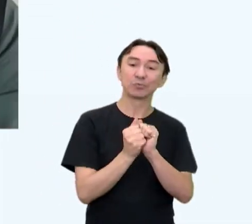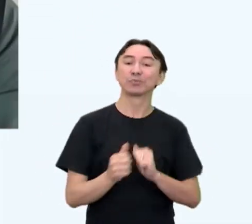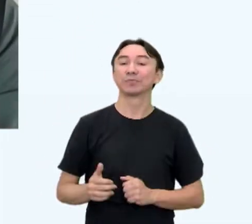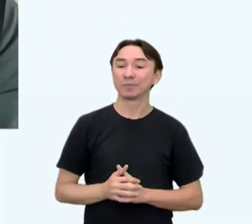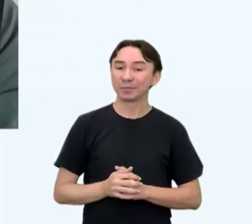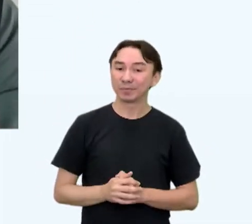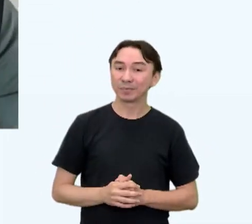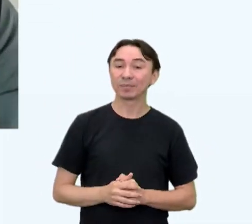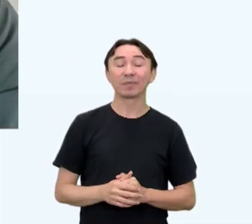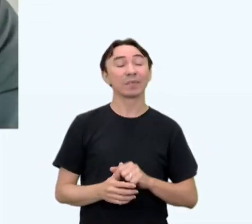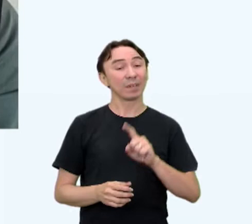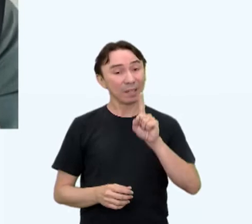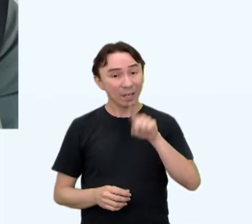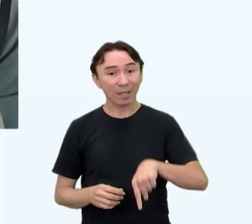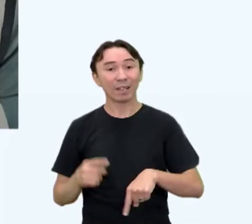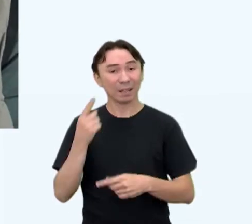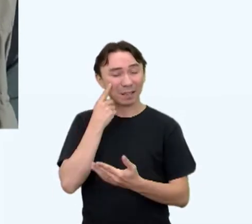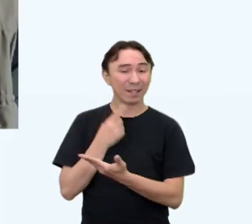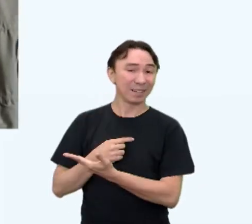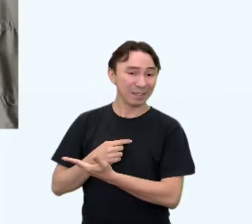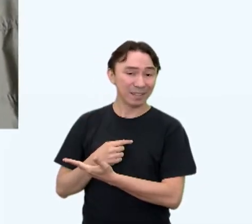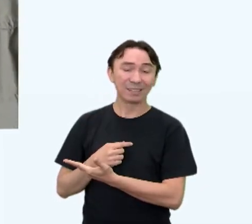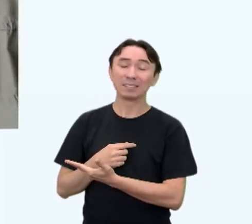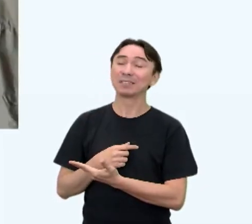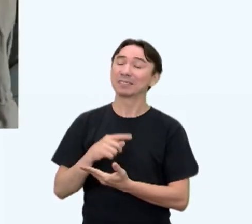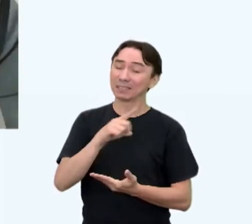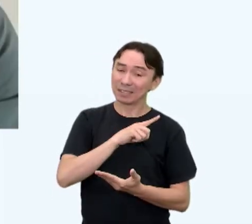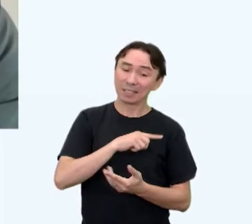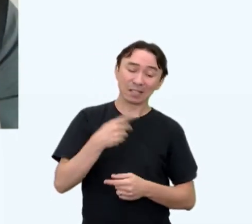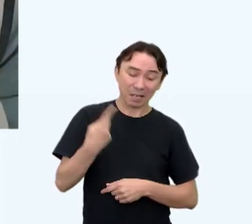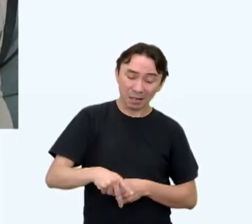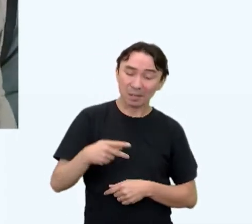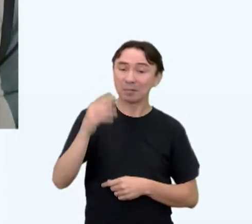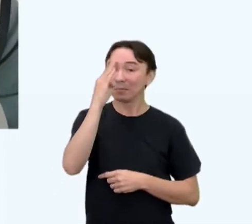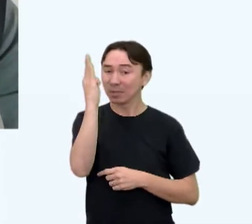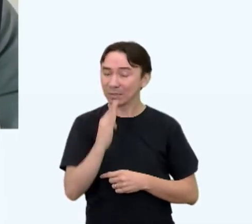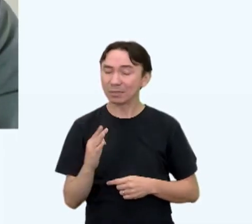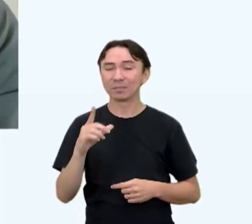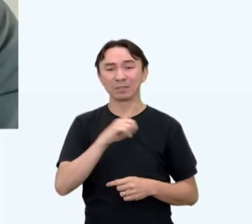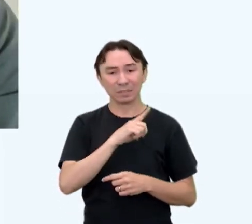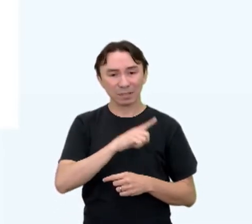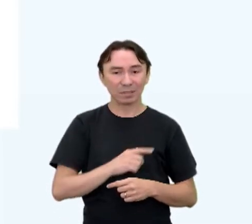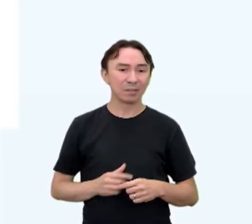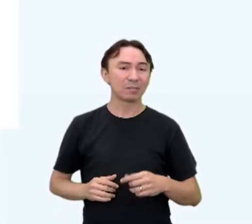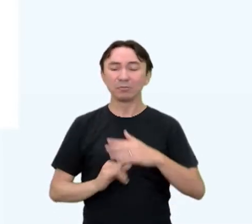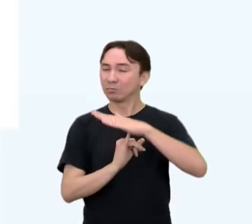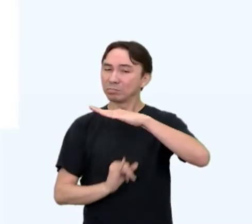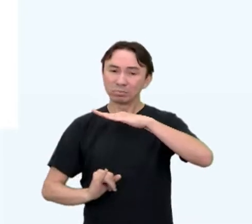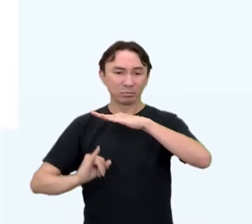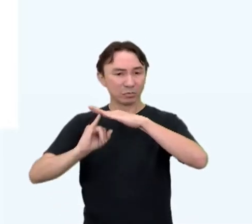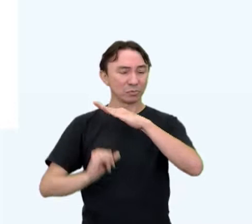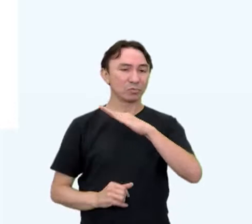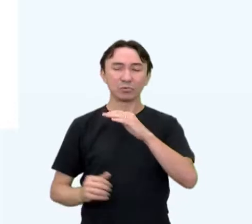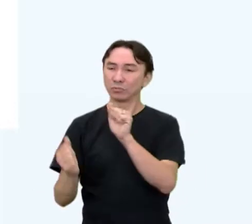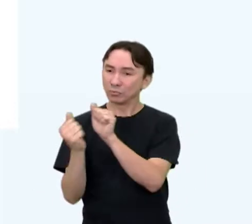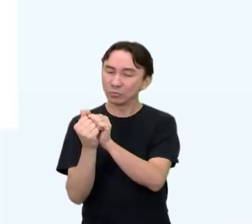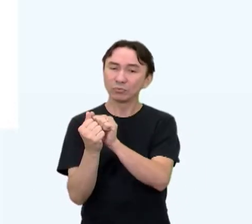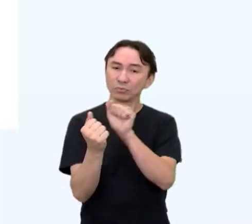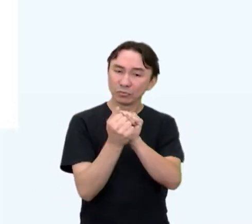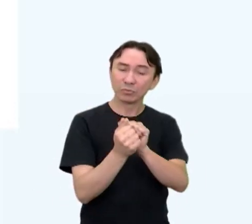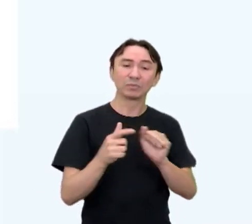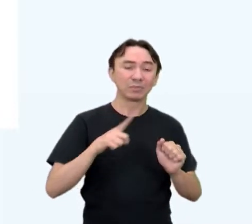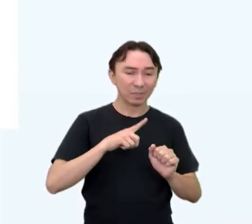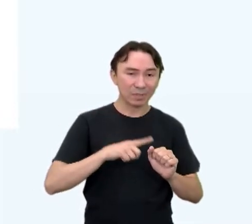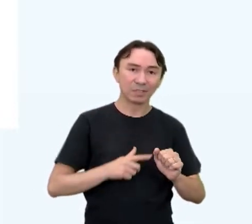das instituições do país que compõe a Rede Sismográfica Brasileira, que é um consórcio de instituições de pesquisa que trabalham com